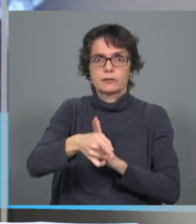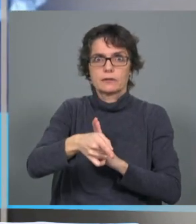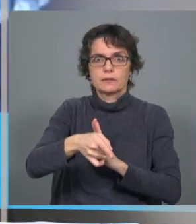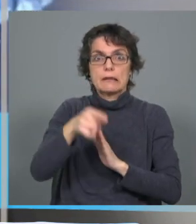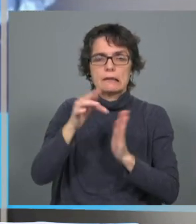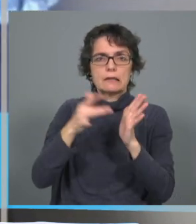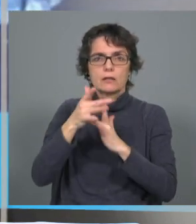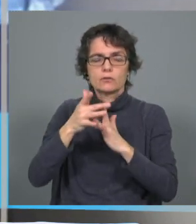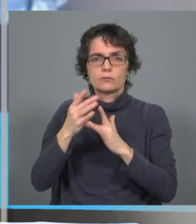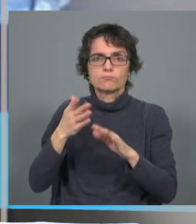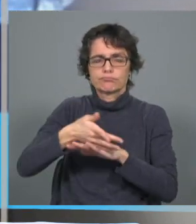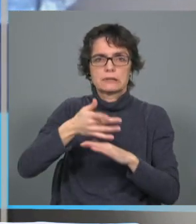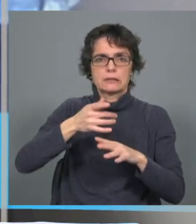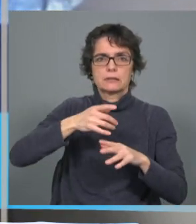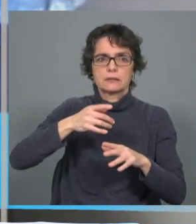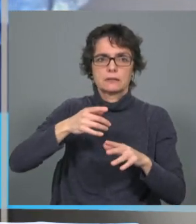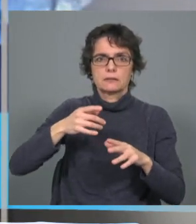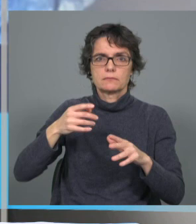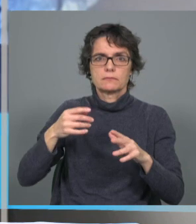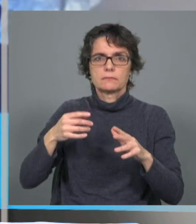antes de Caifás,